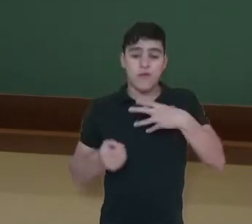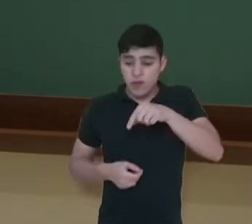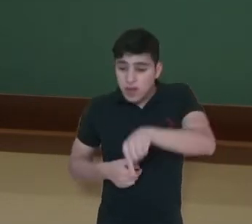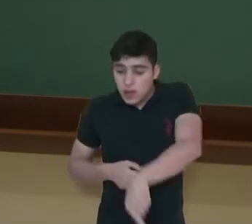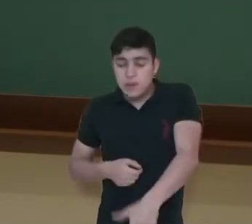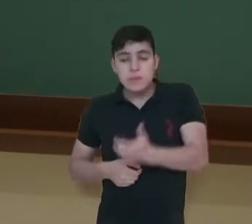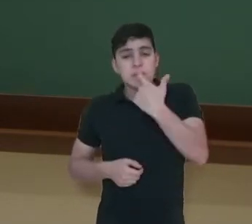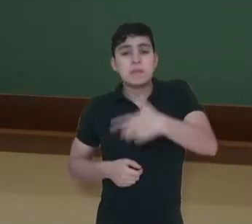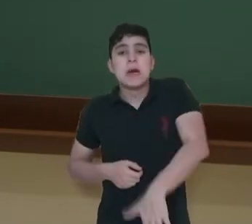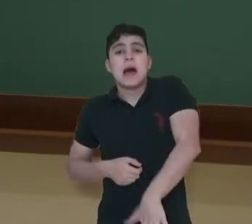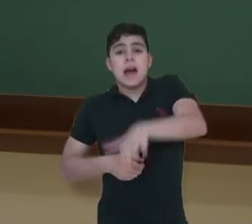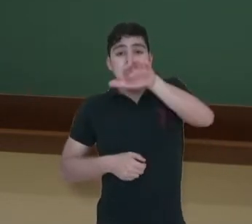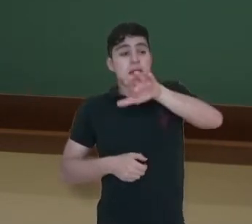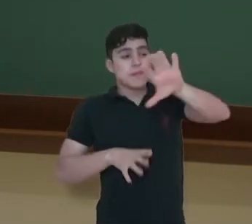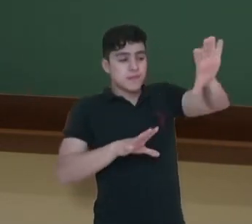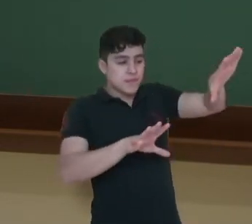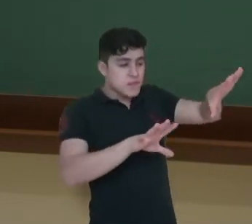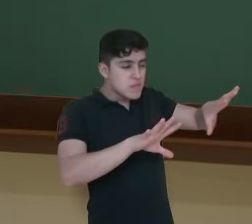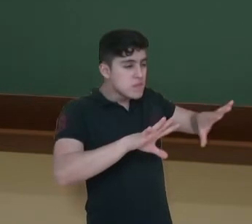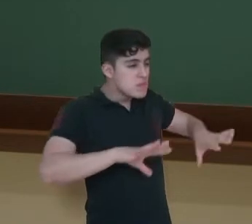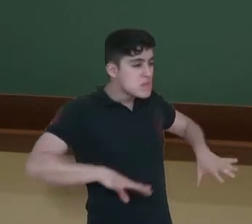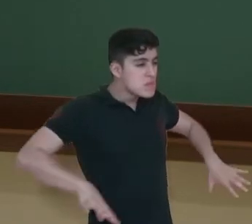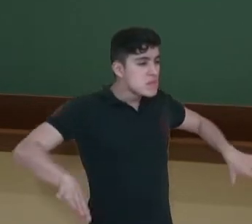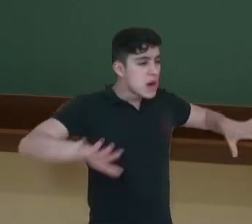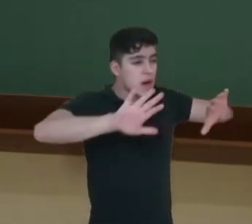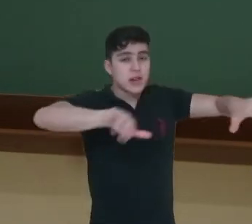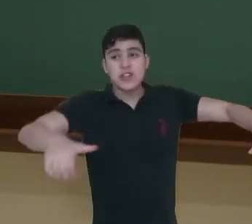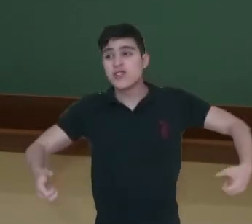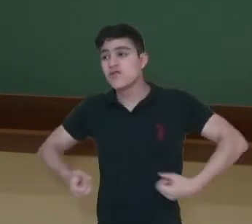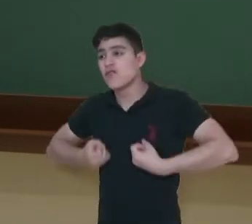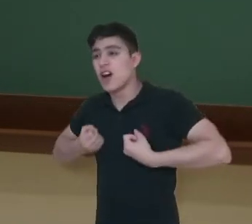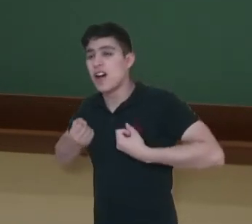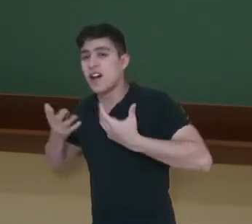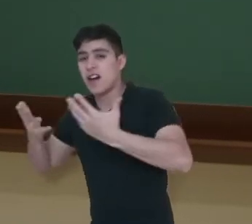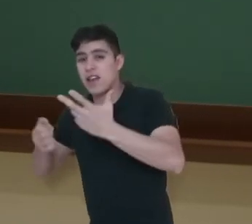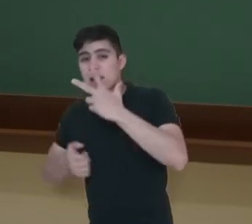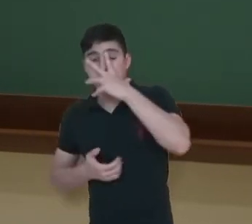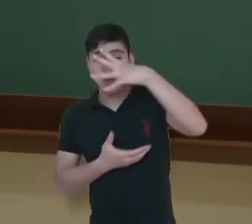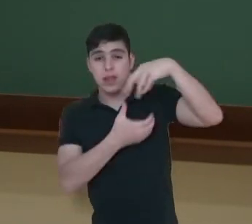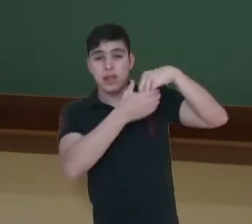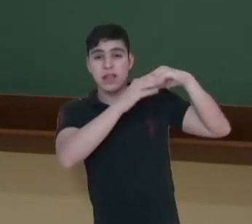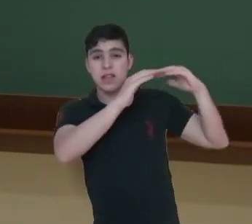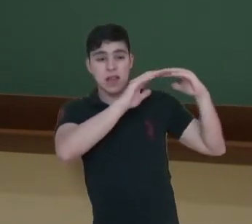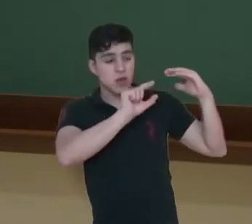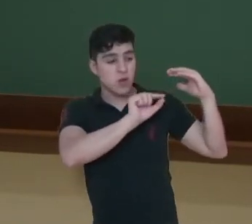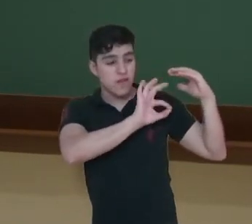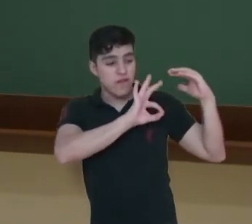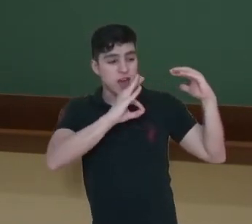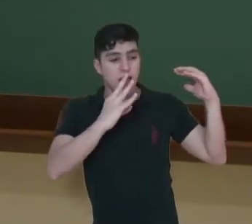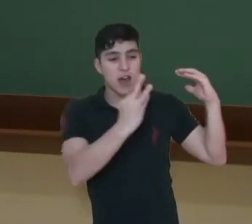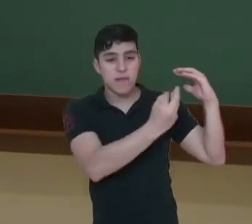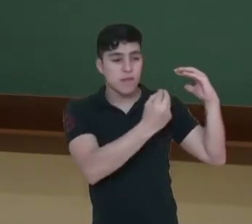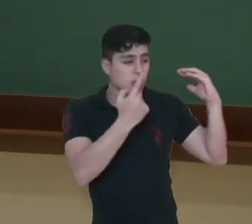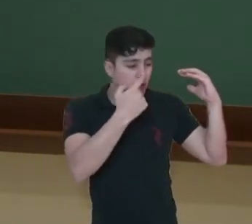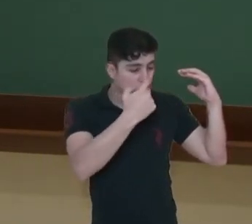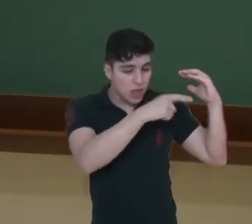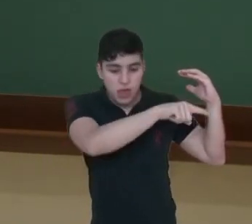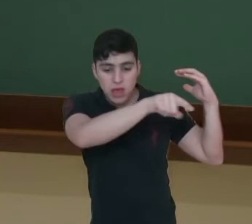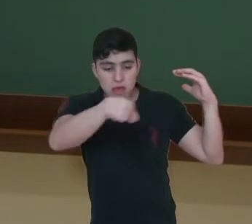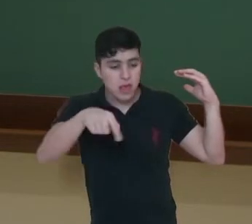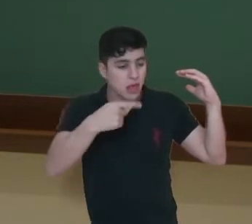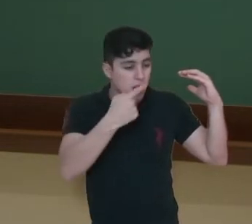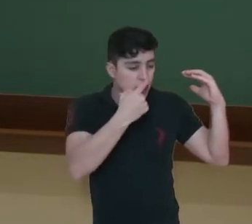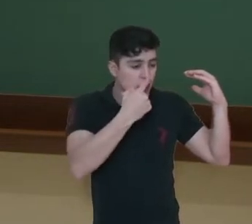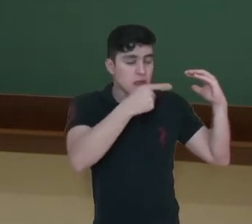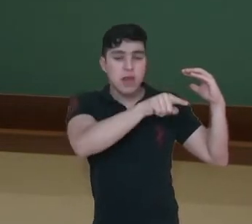aquilo? Então eles trazem a visão de dentro para fora, a visão de dentro da casa, da pessoa que está vendo aquilo que está em seu derredor. E